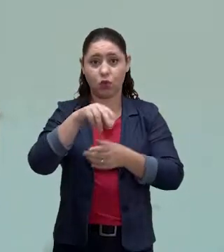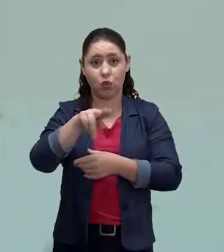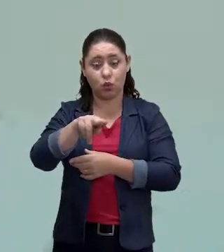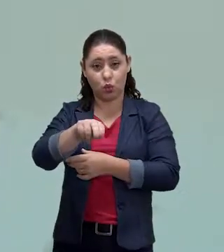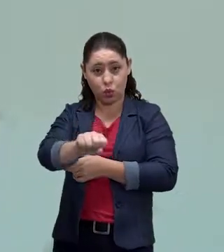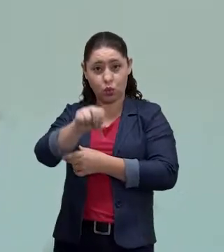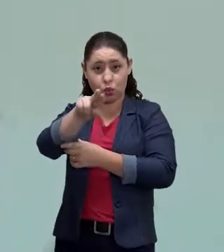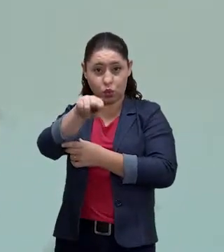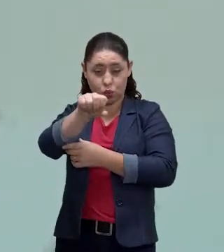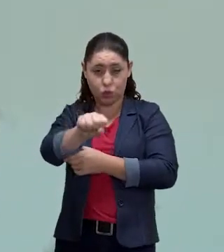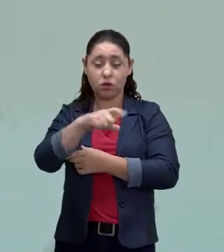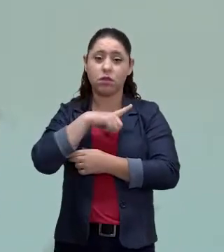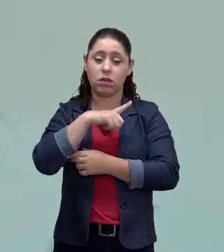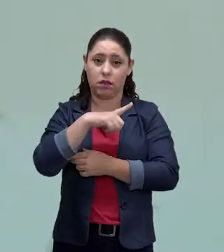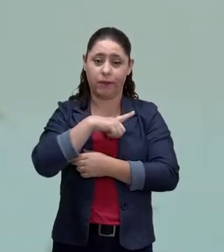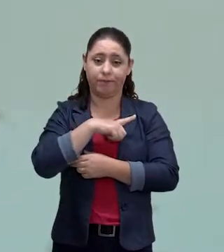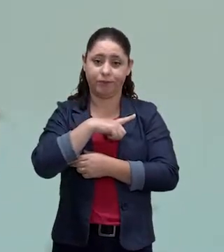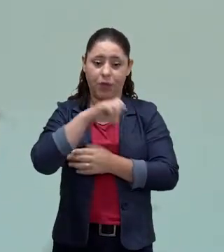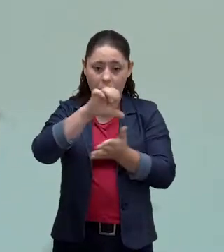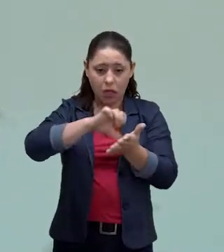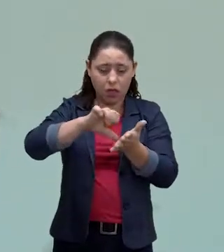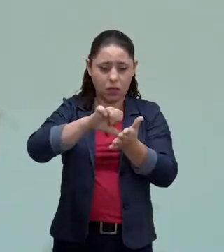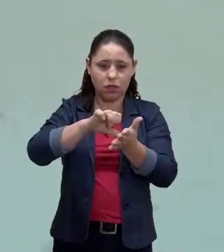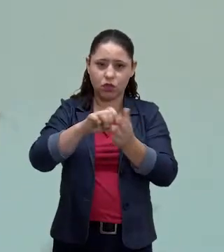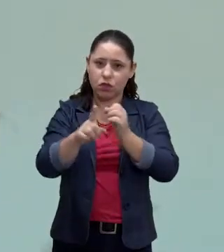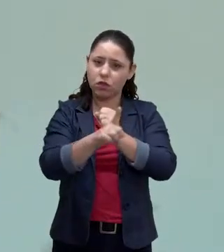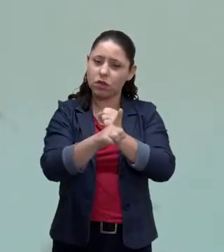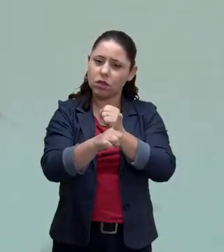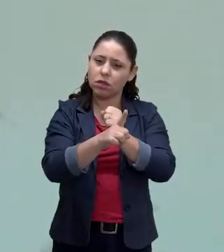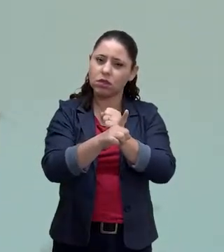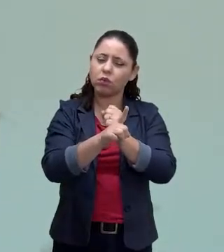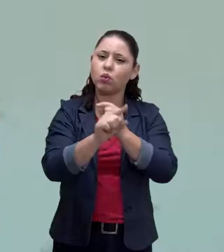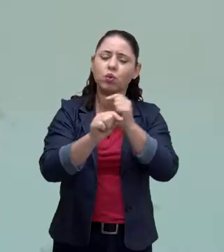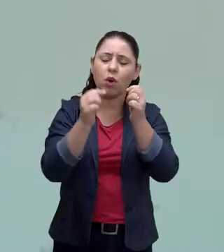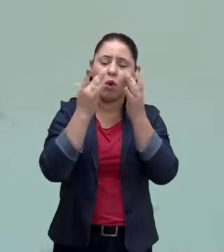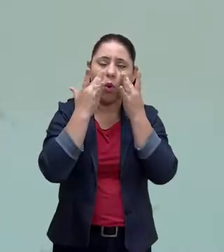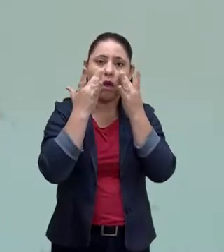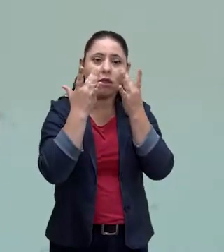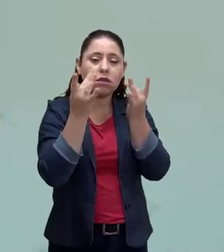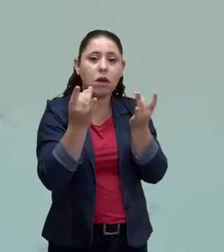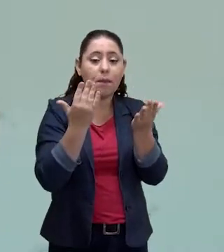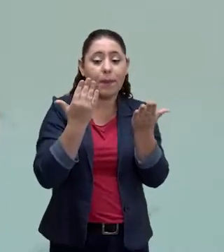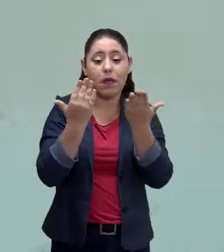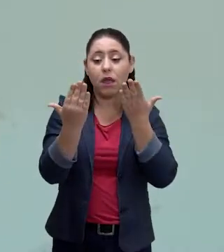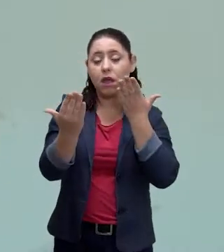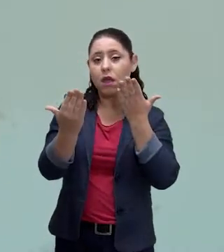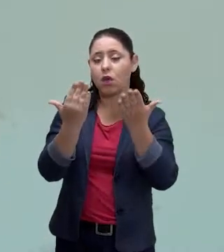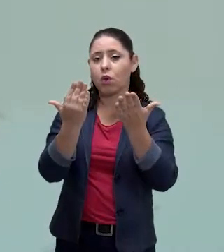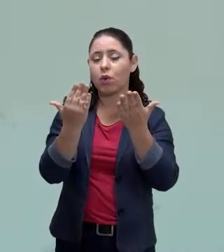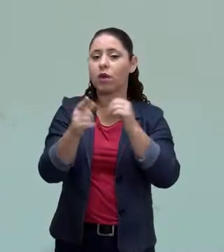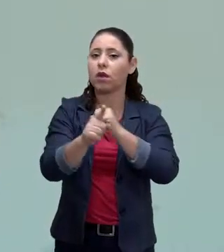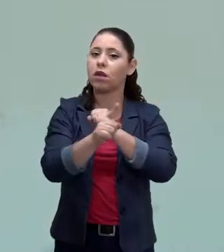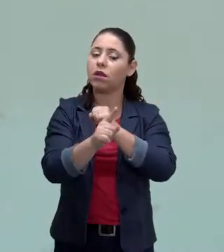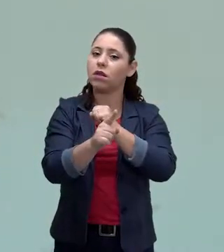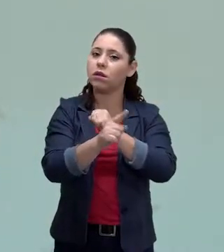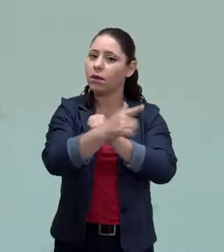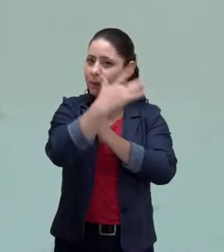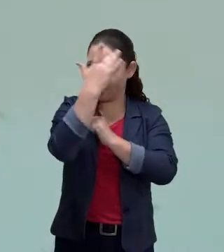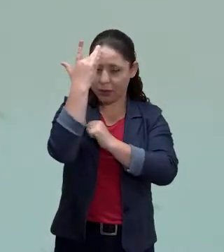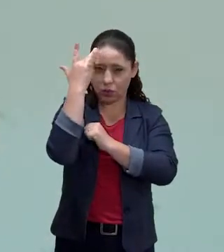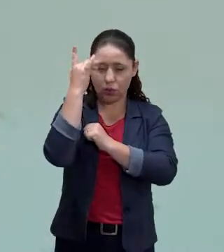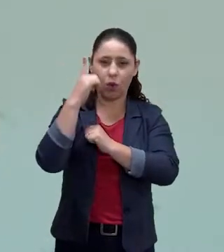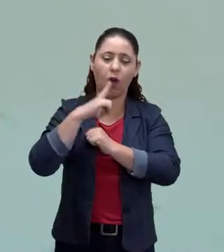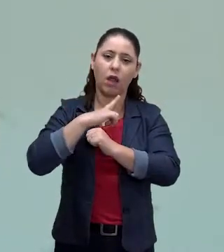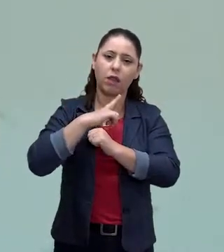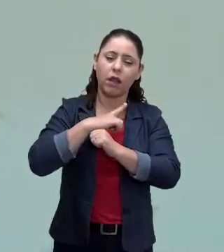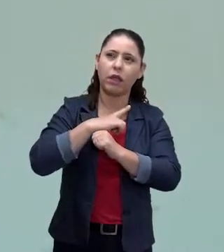Dentro do SUS existe a rede de atenção psicossocial. É uma rede de atendimento para